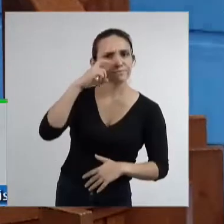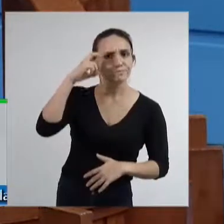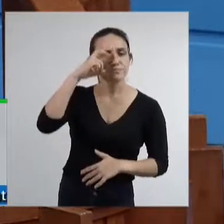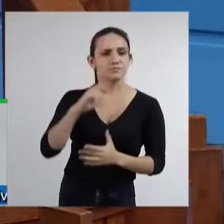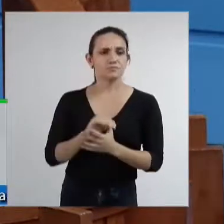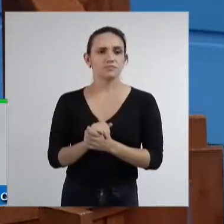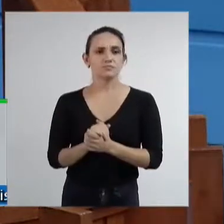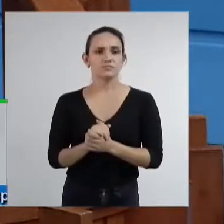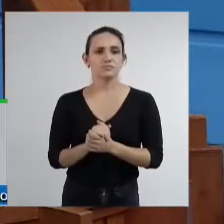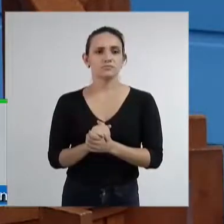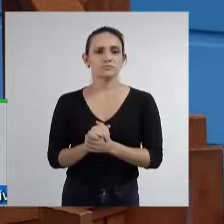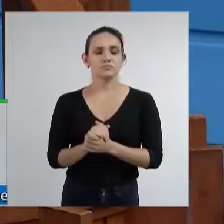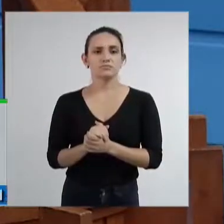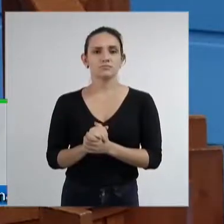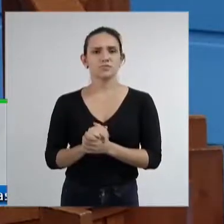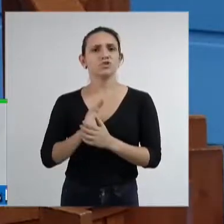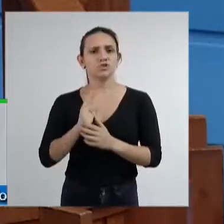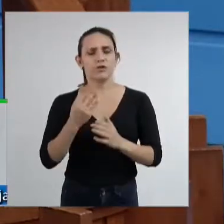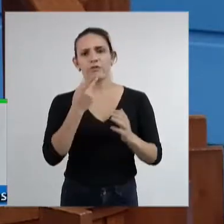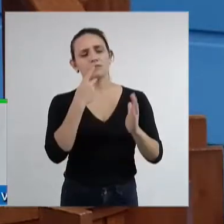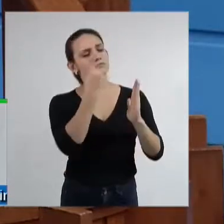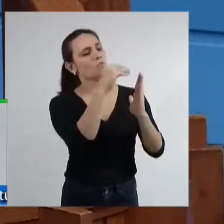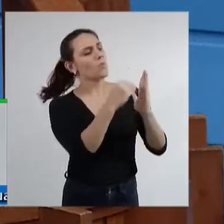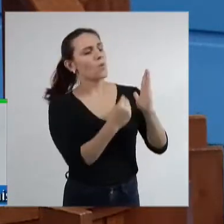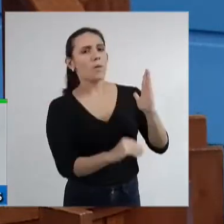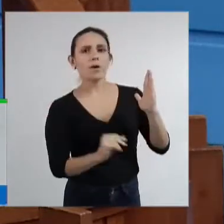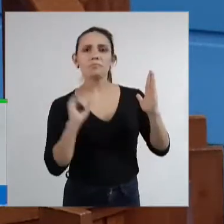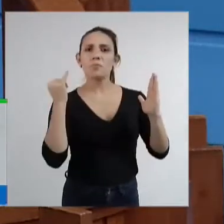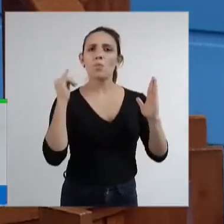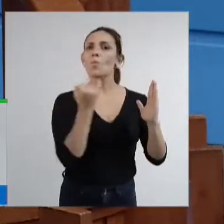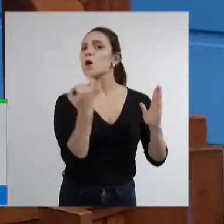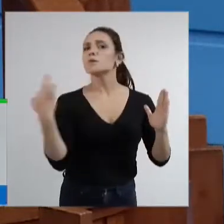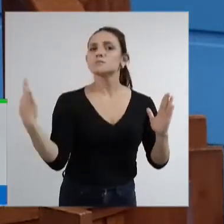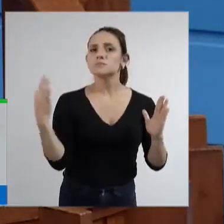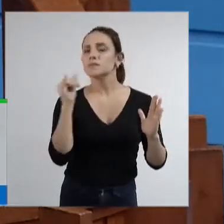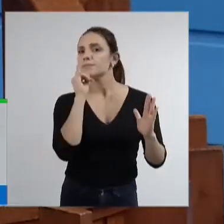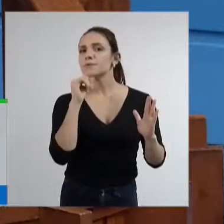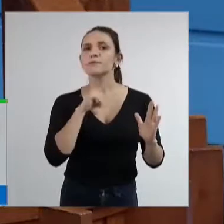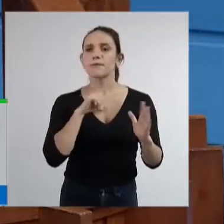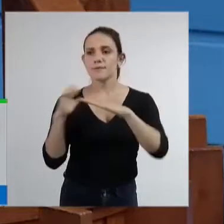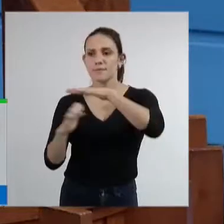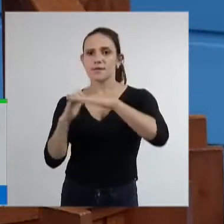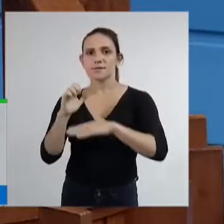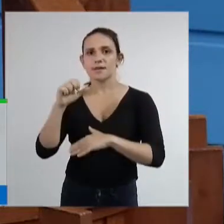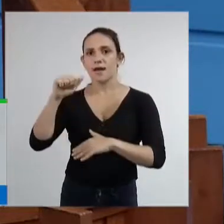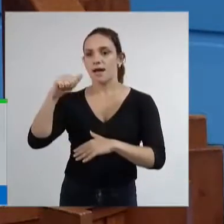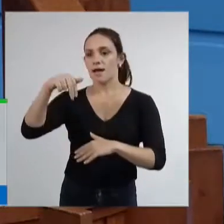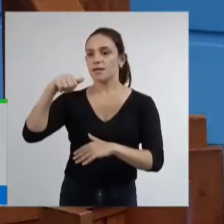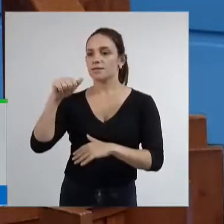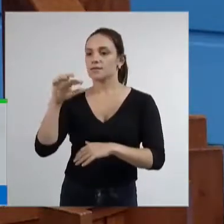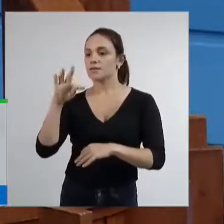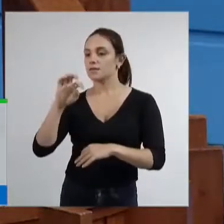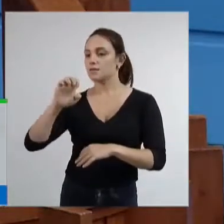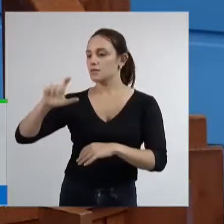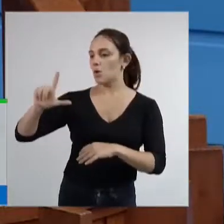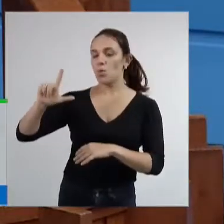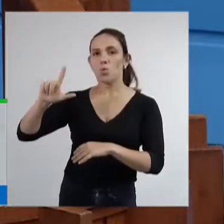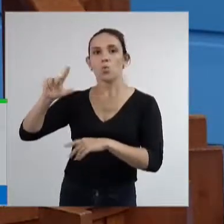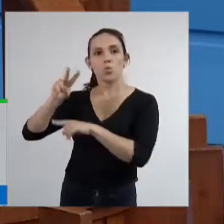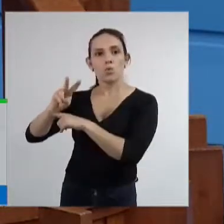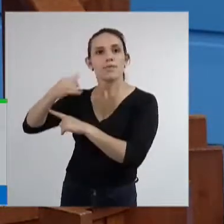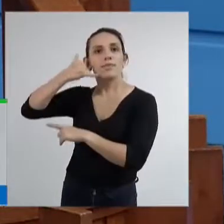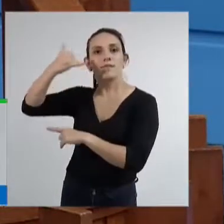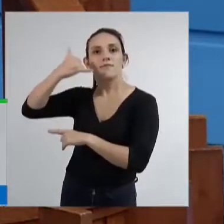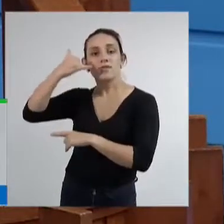que definem as questões tarifárias. Assim como a Anatel define da telefonia, a ANEEL define a questão da energia